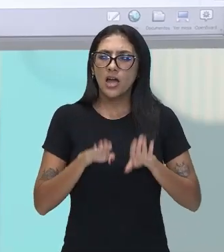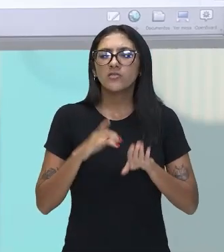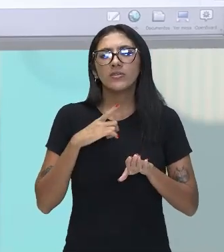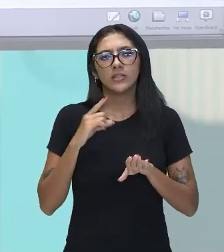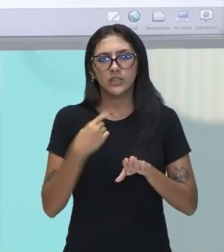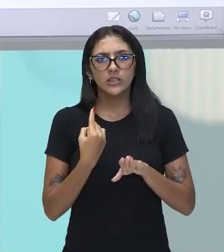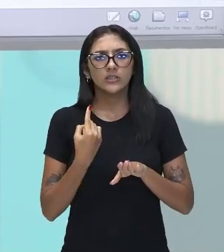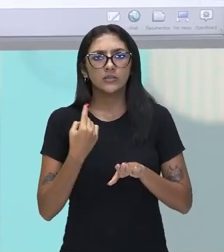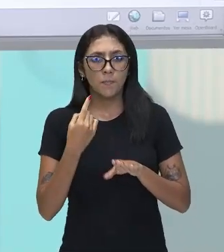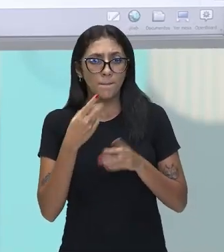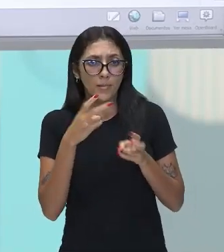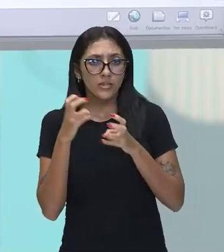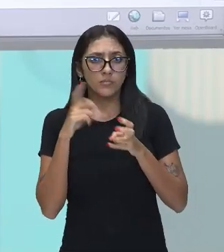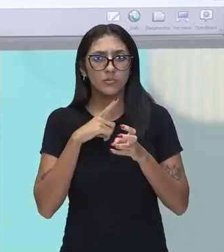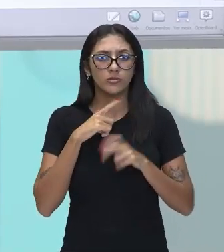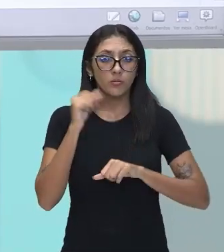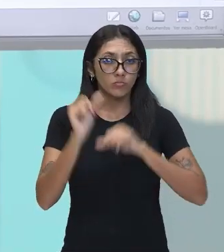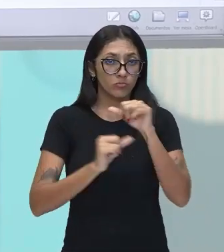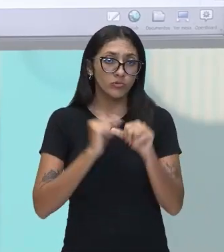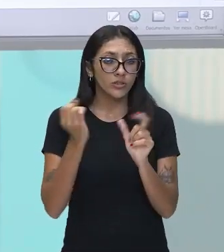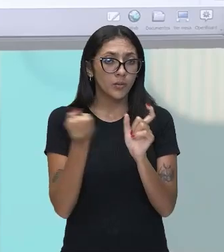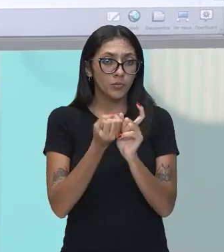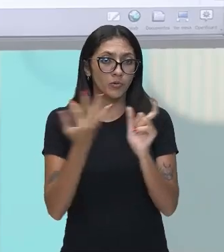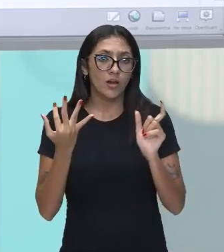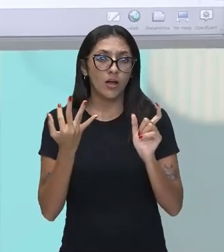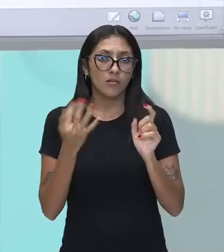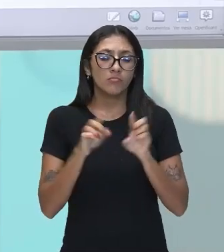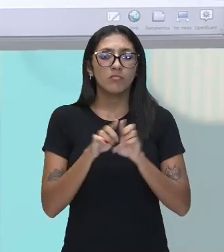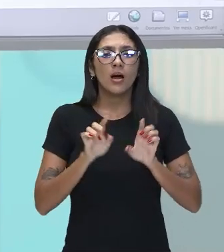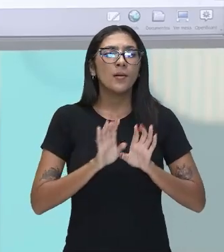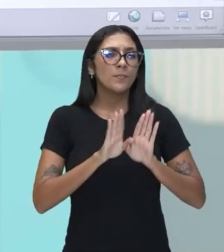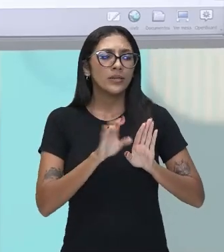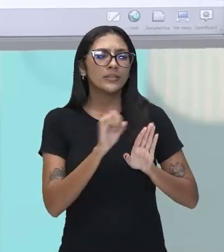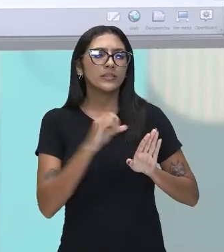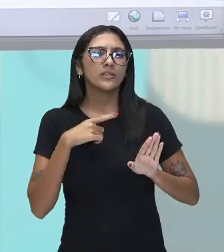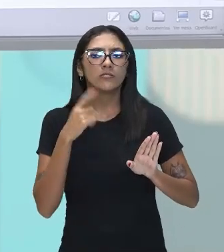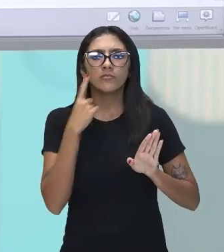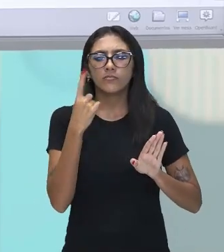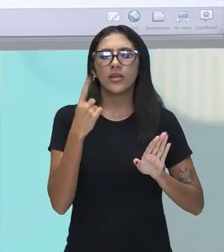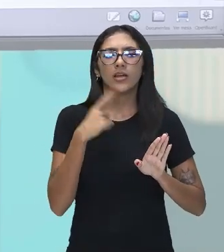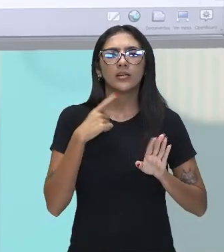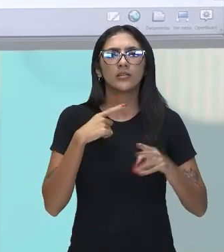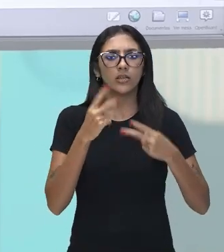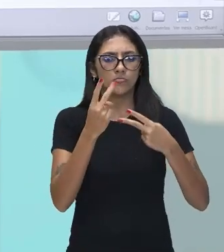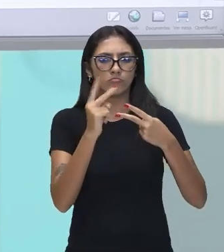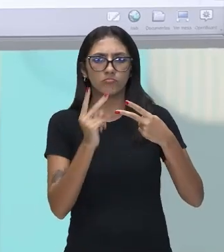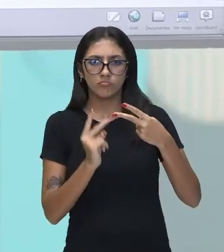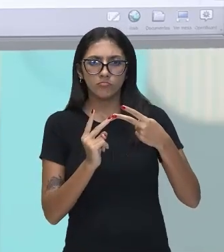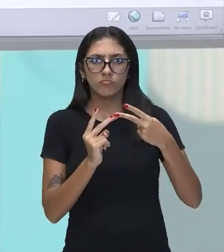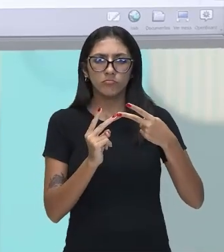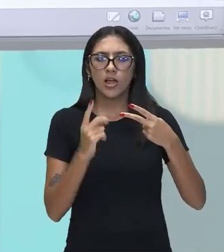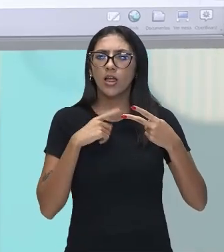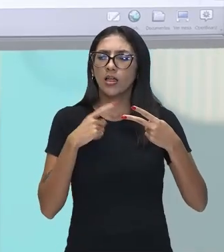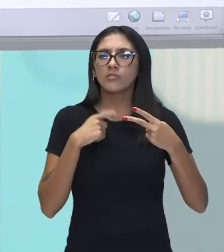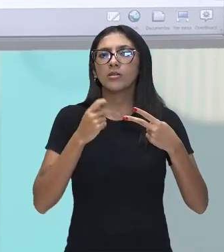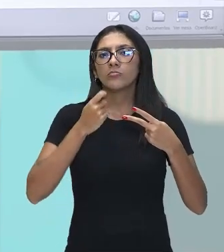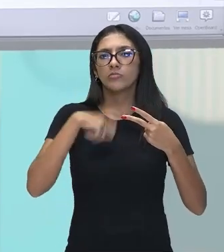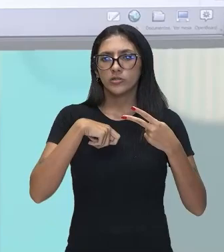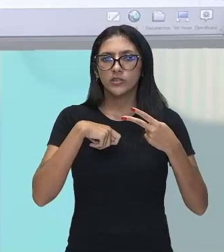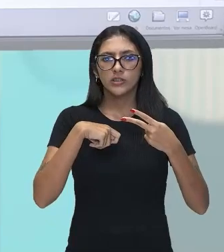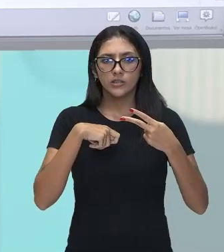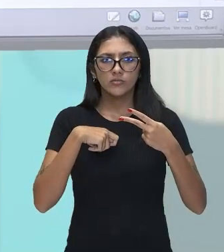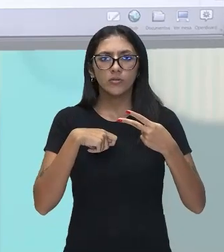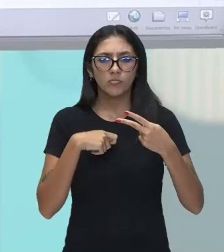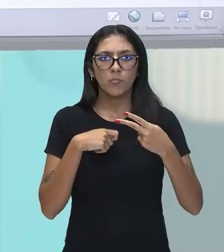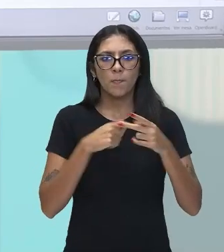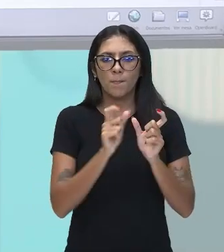plural. Entretanto, com essas duas aqui, mais de um ou mais que um, se elas estiverem